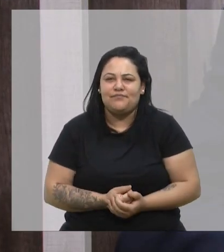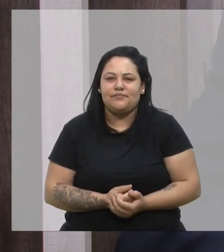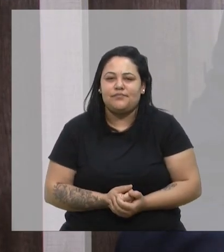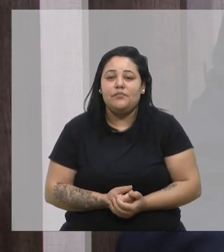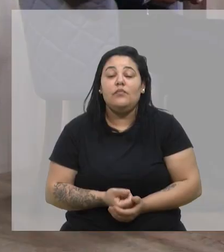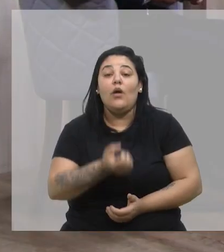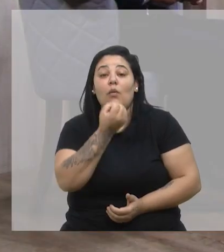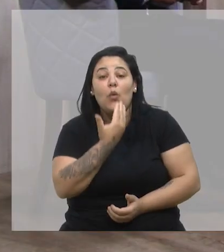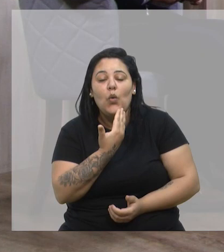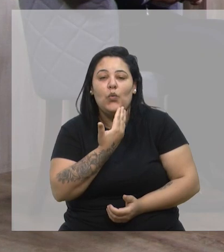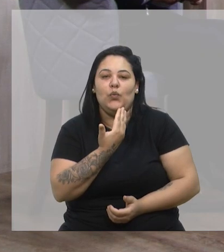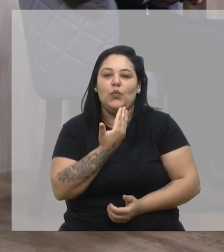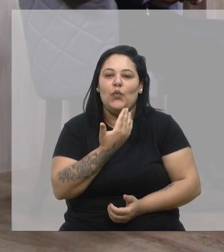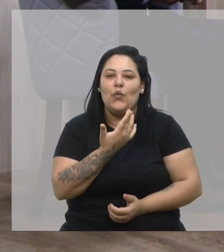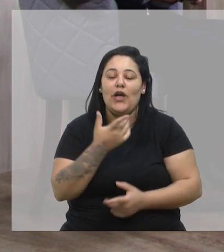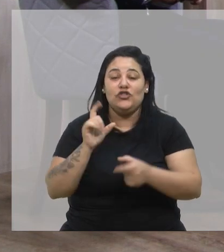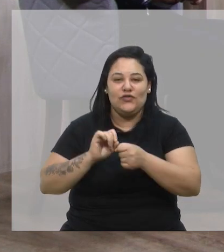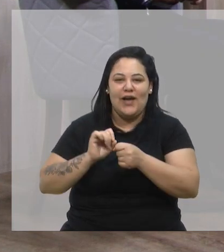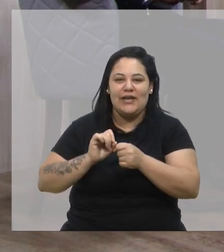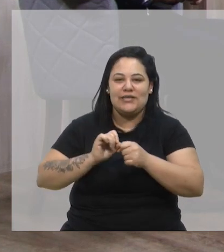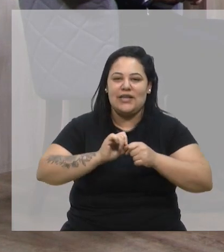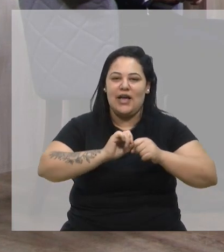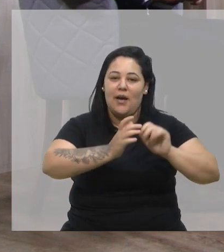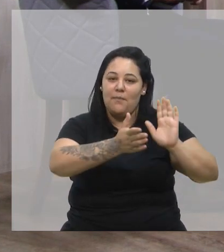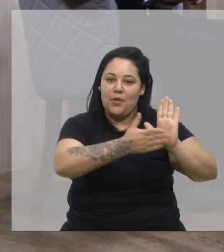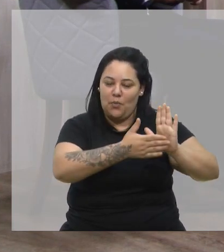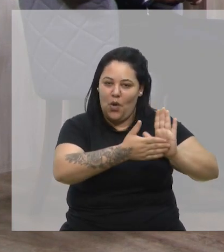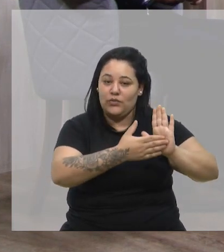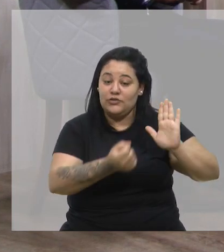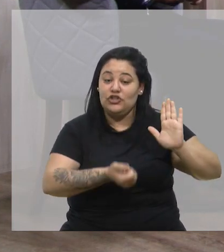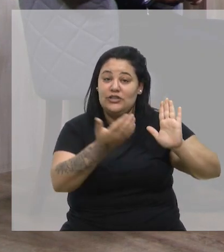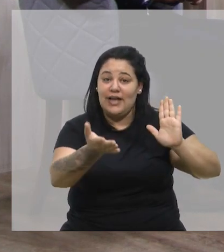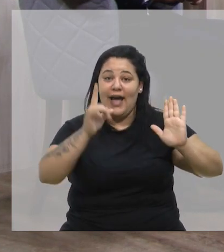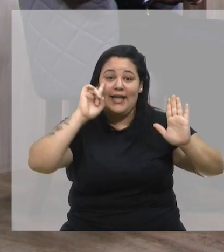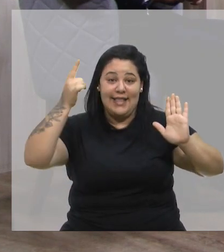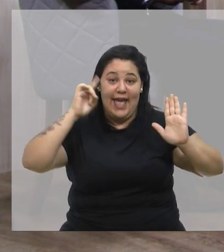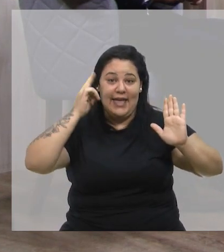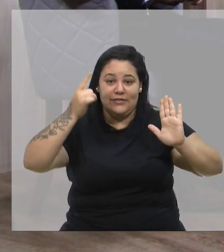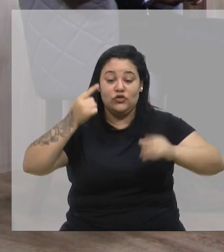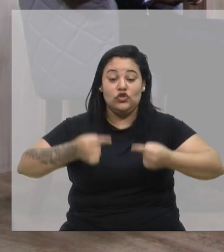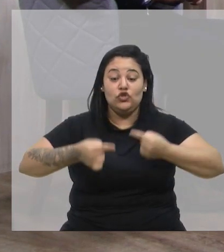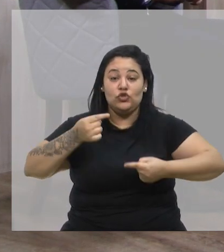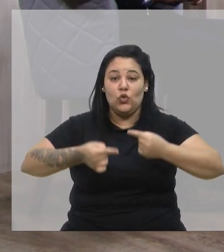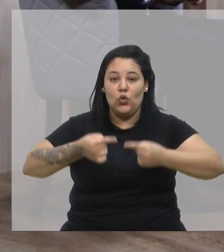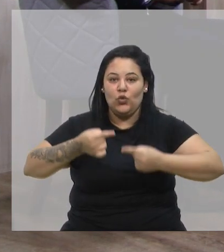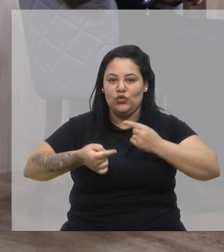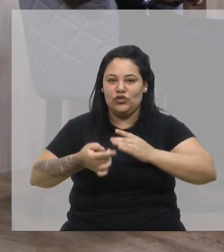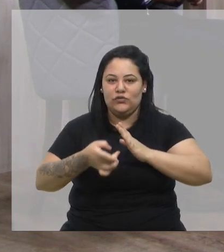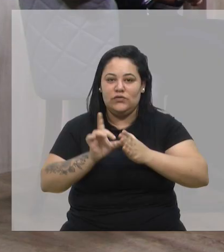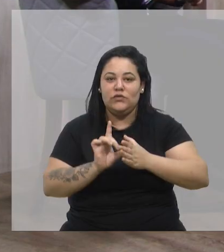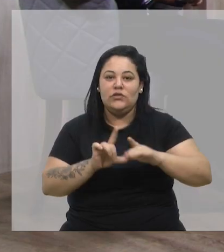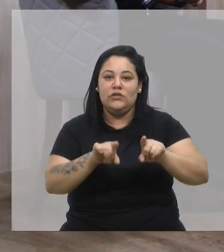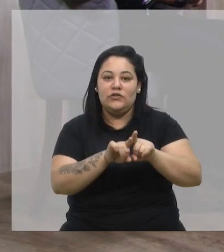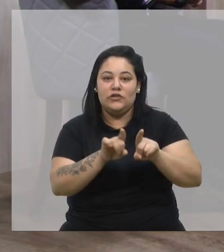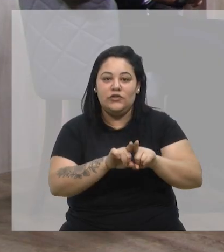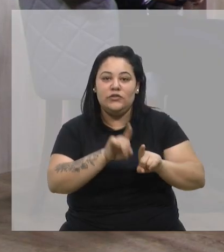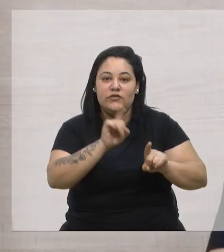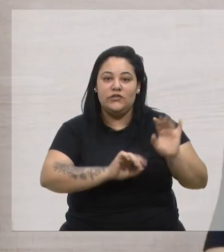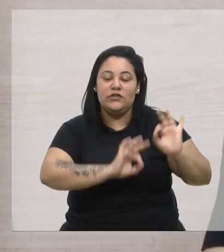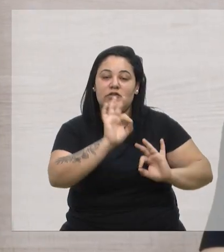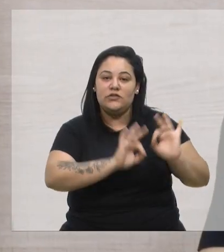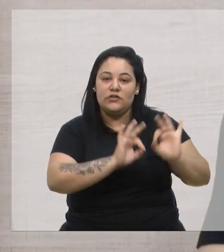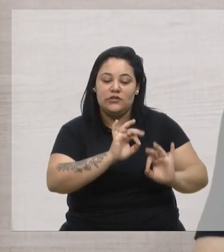Grupo Tesla? Bom, a gente propõe, né, ideias, a gente sempre discute alguma ideia de